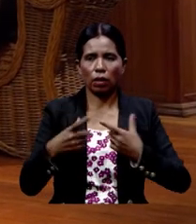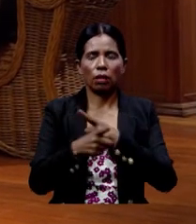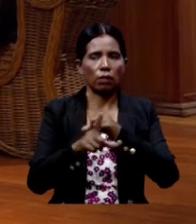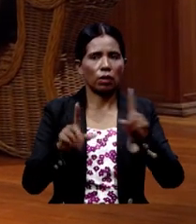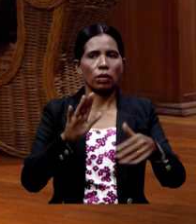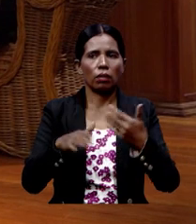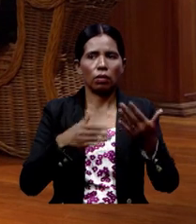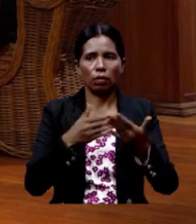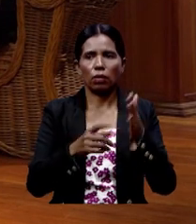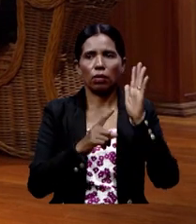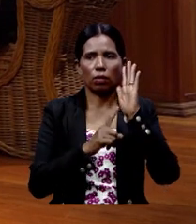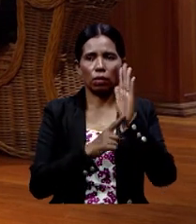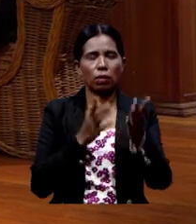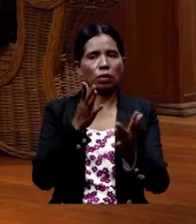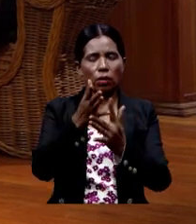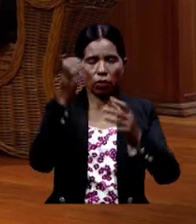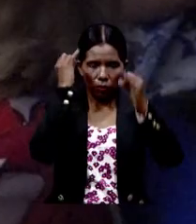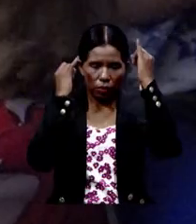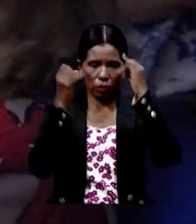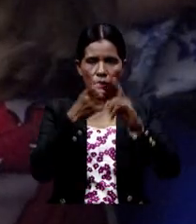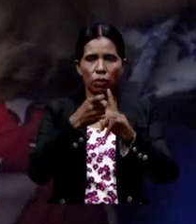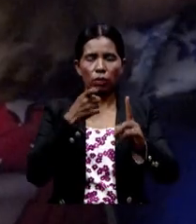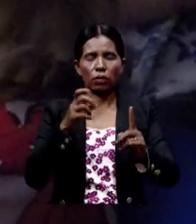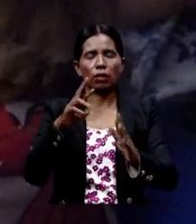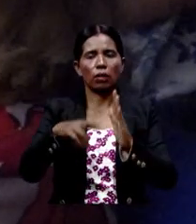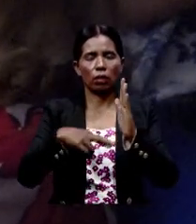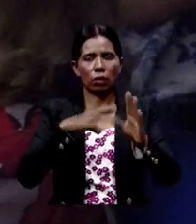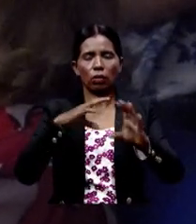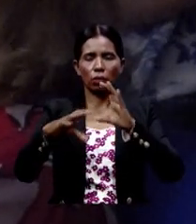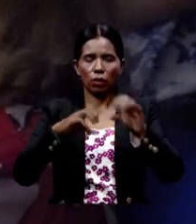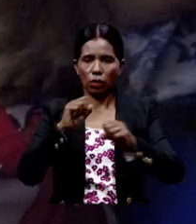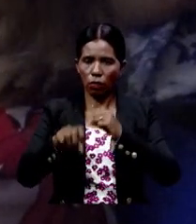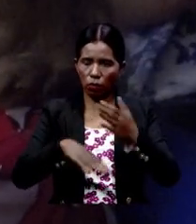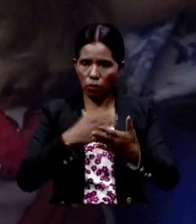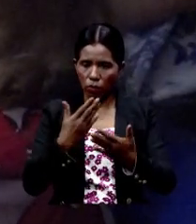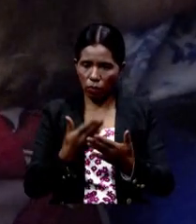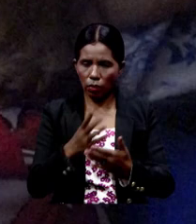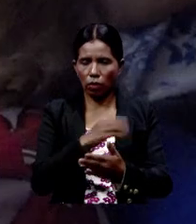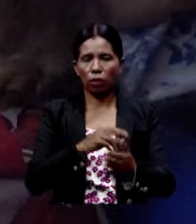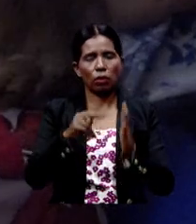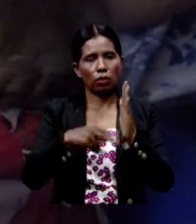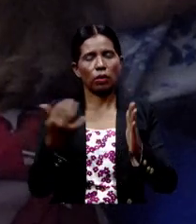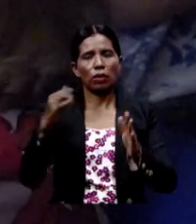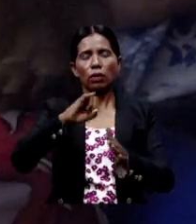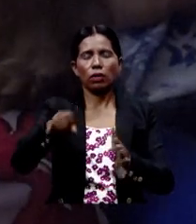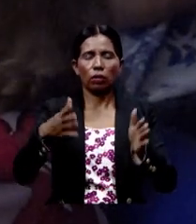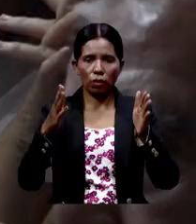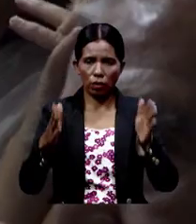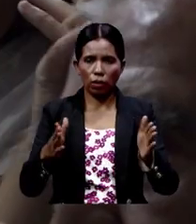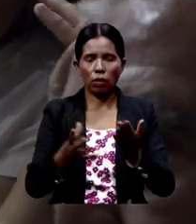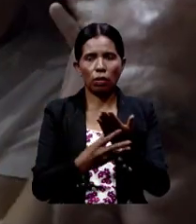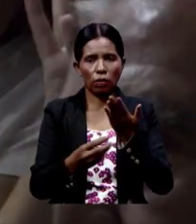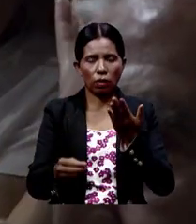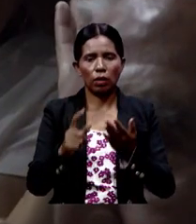ba expressão, ho acesso à informação, russi plataforma meios de comunicação, Cira, anessa notícia Cira e jornal imprime,